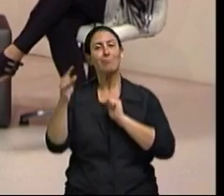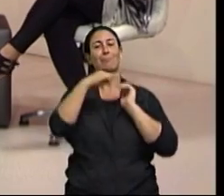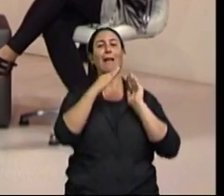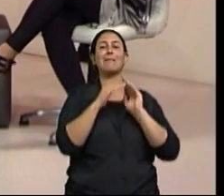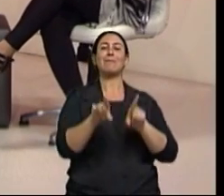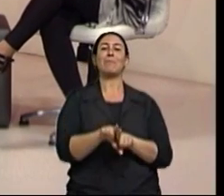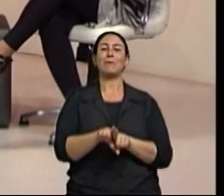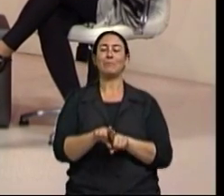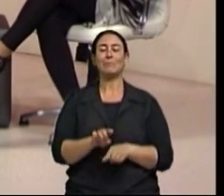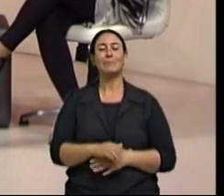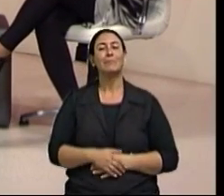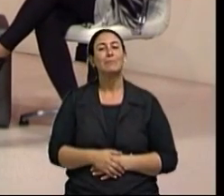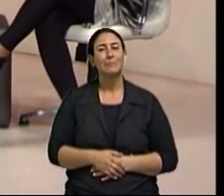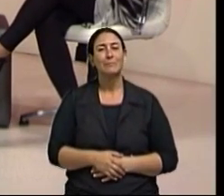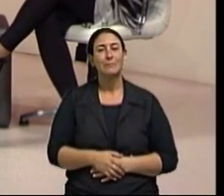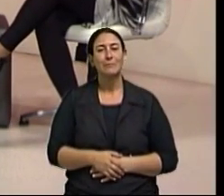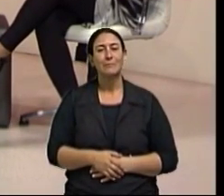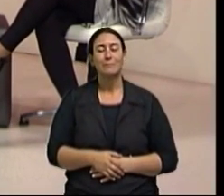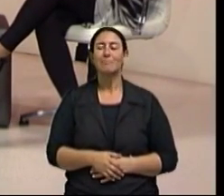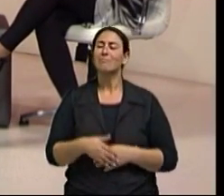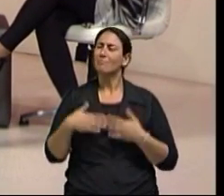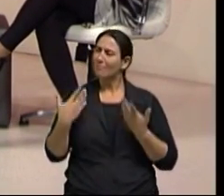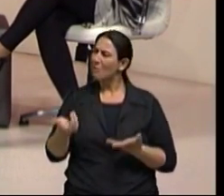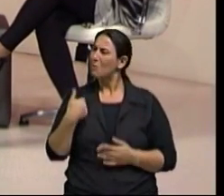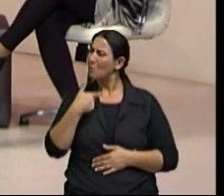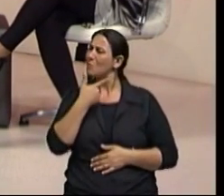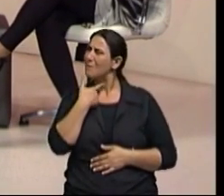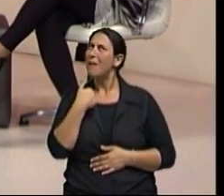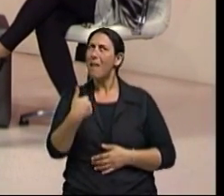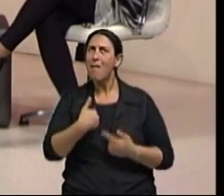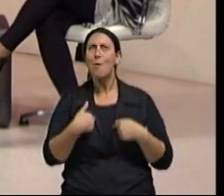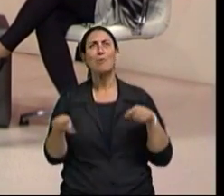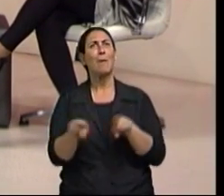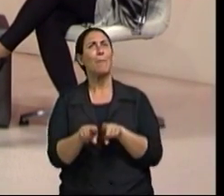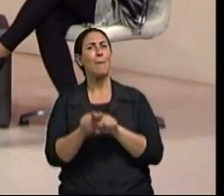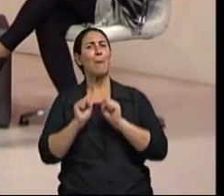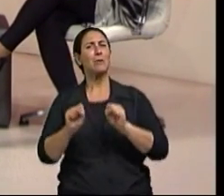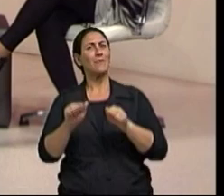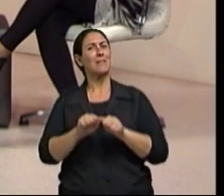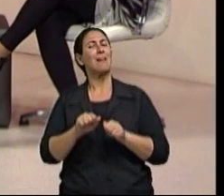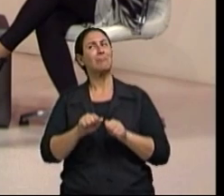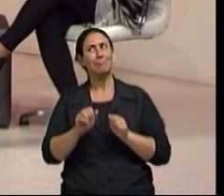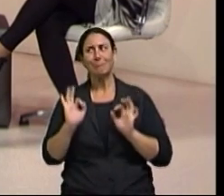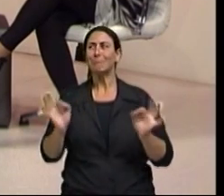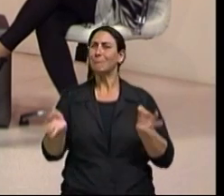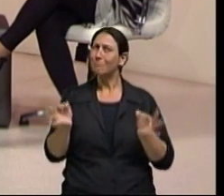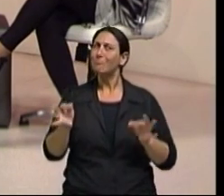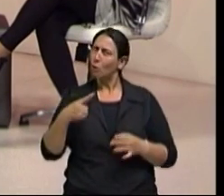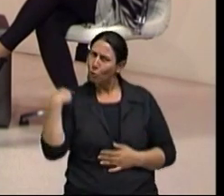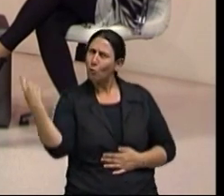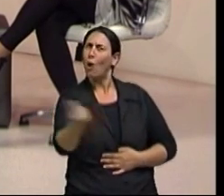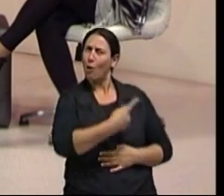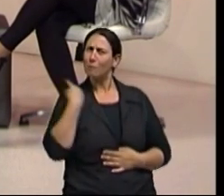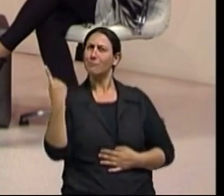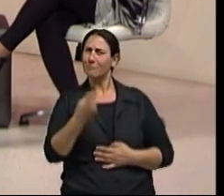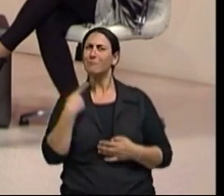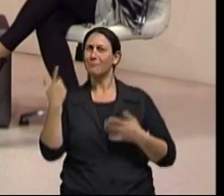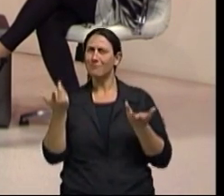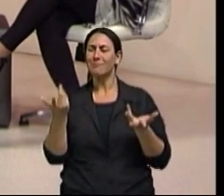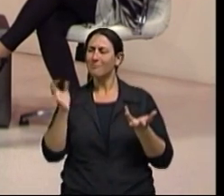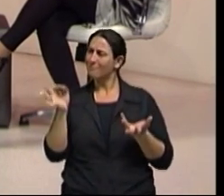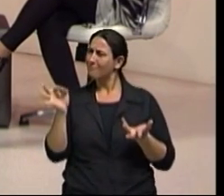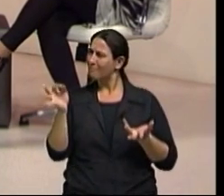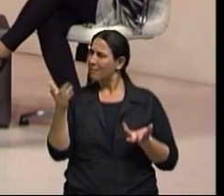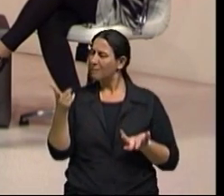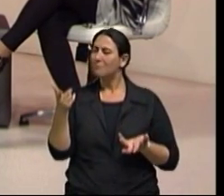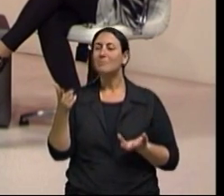Pois é, eu também posso fazer isso. Gostei desse final, né, professor? Vamos assumir isso? A gente é isso? É uma das medidas? Sem